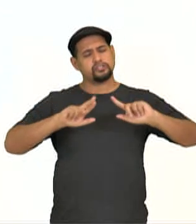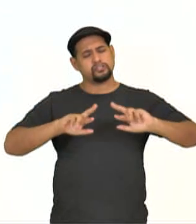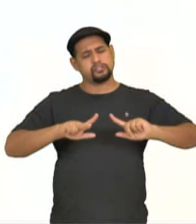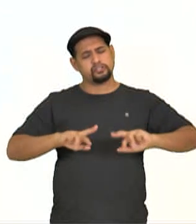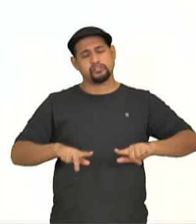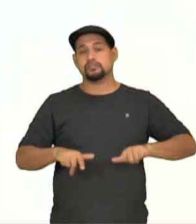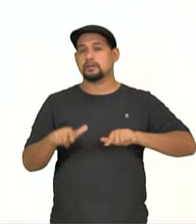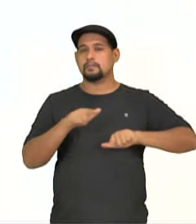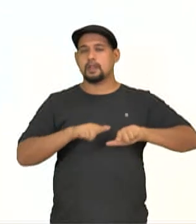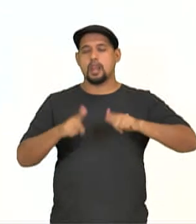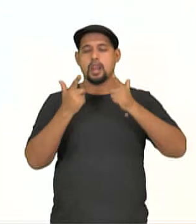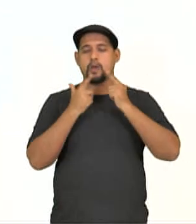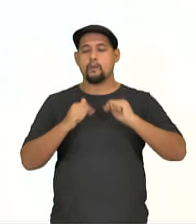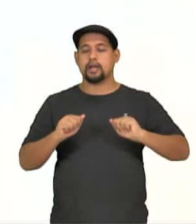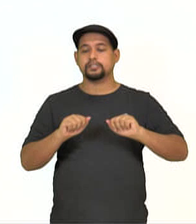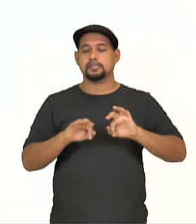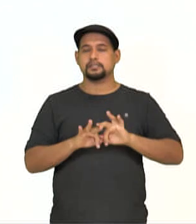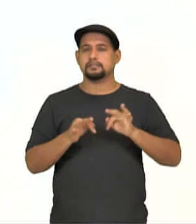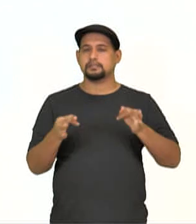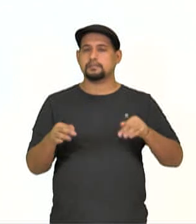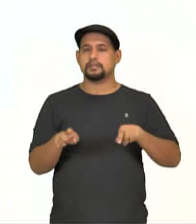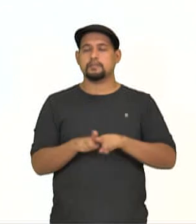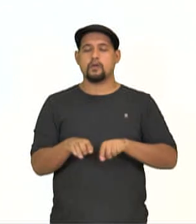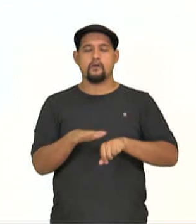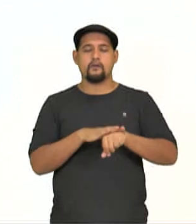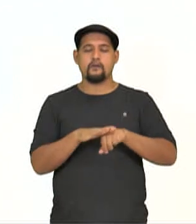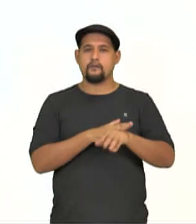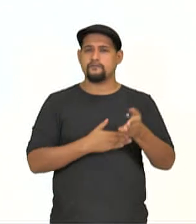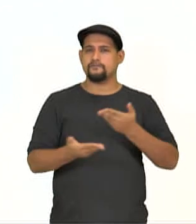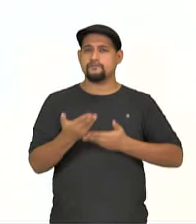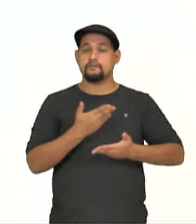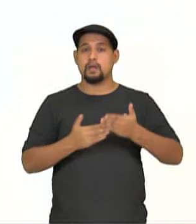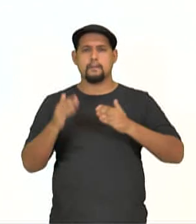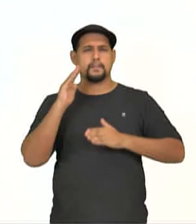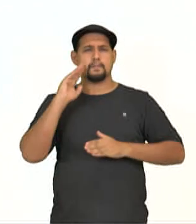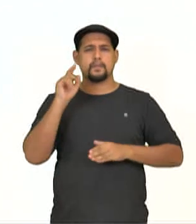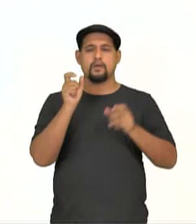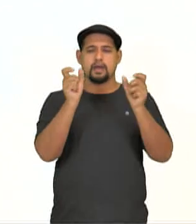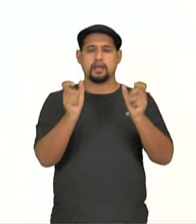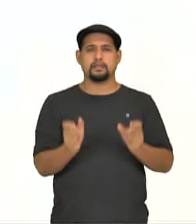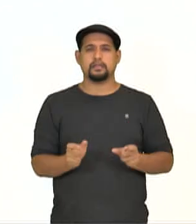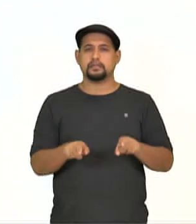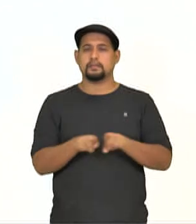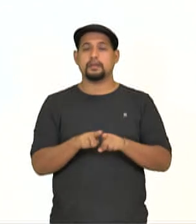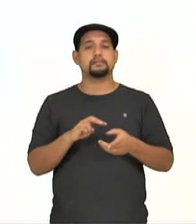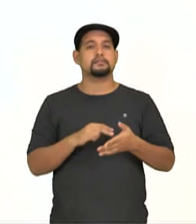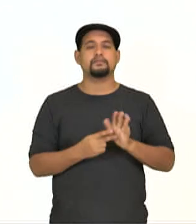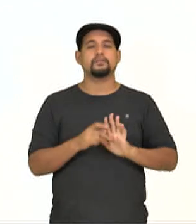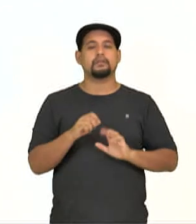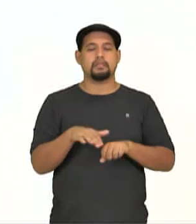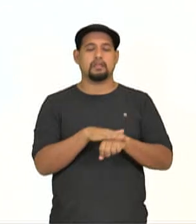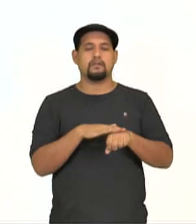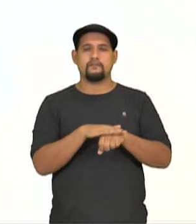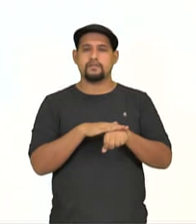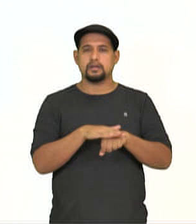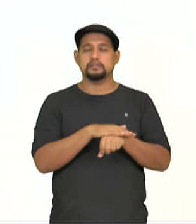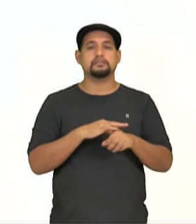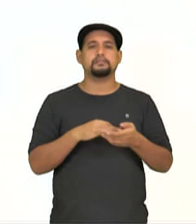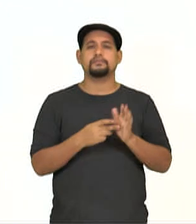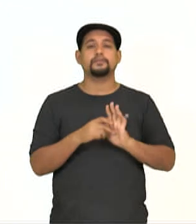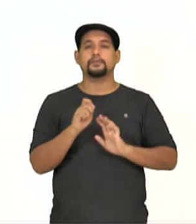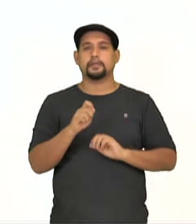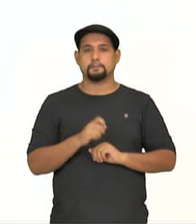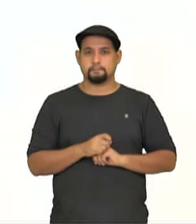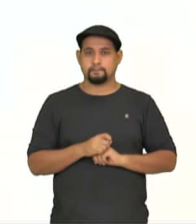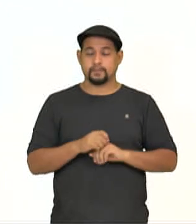por meio de linguagem simples e repleta de diálogos. As principais características da prosa historiográfica